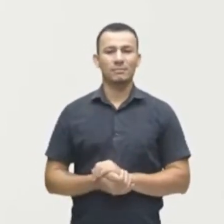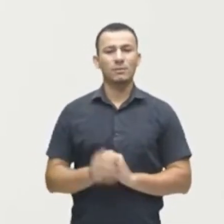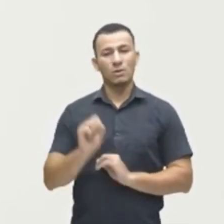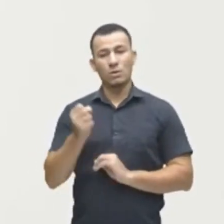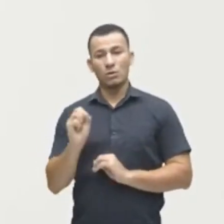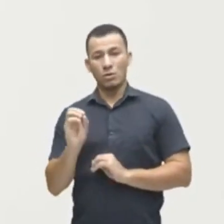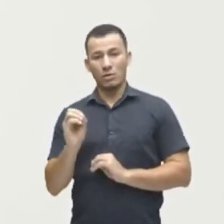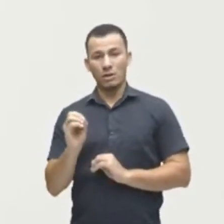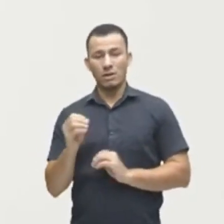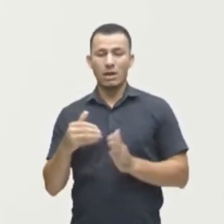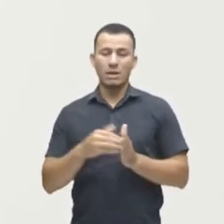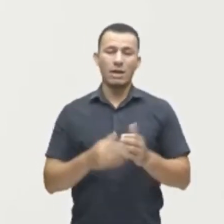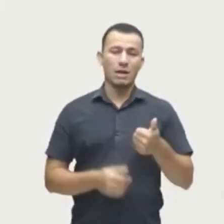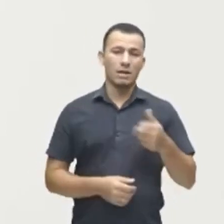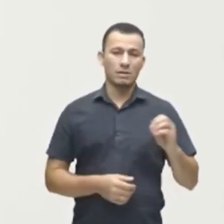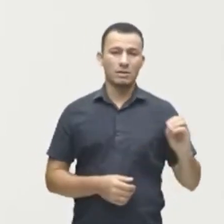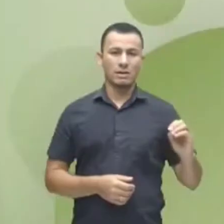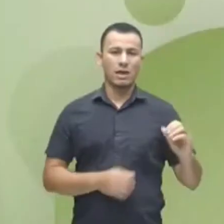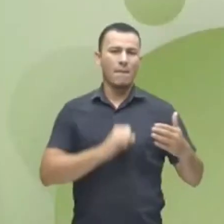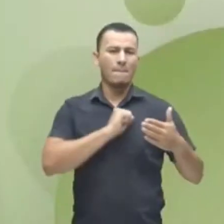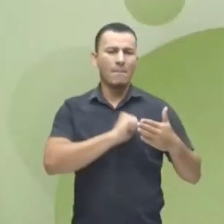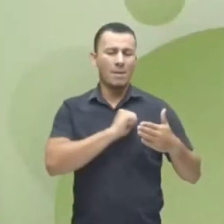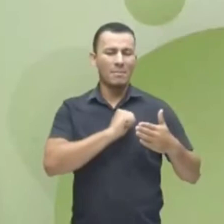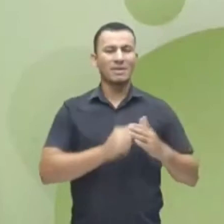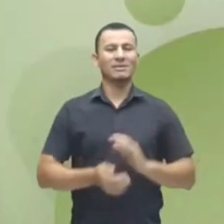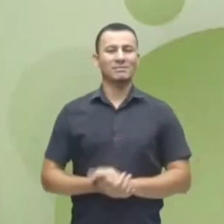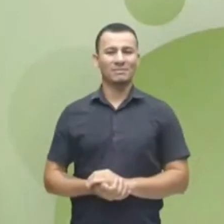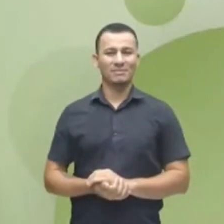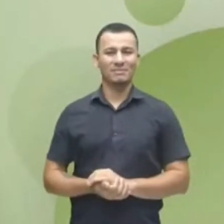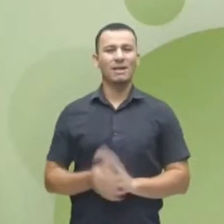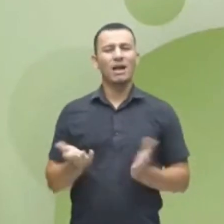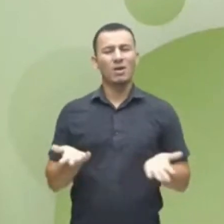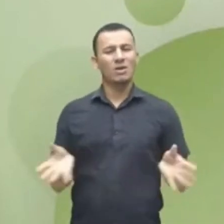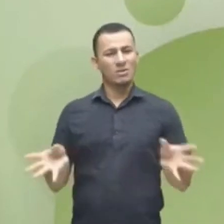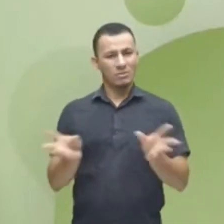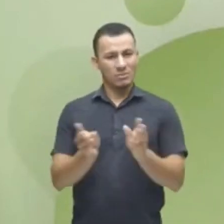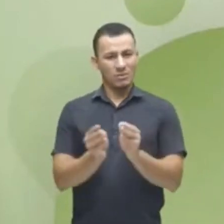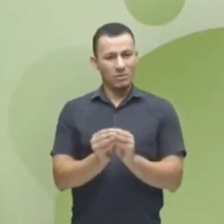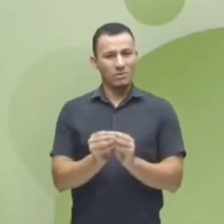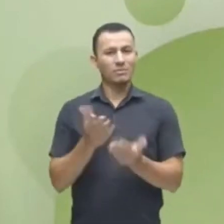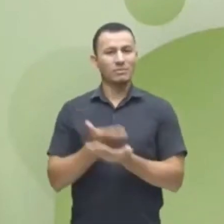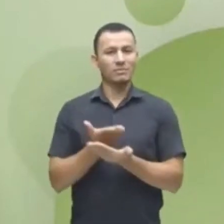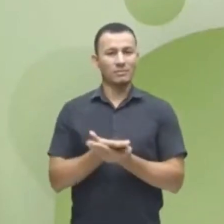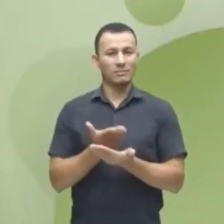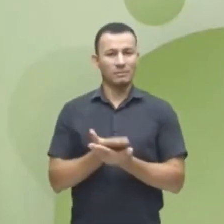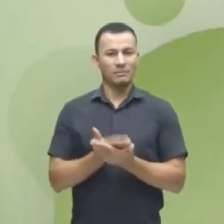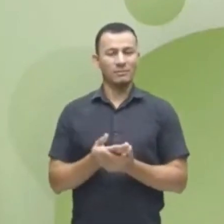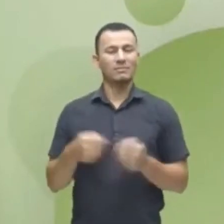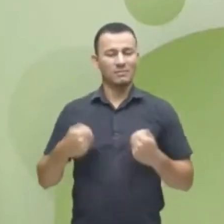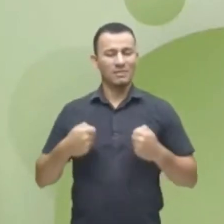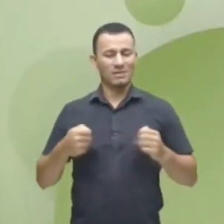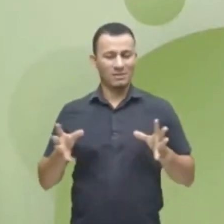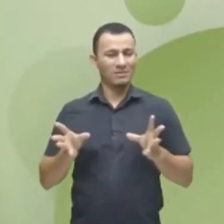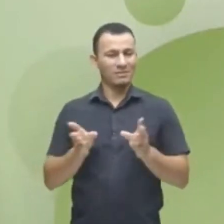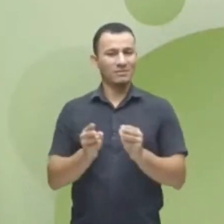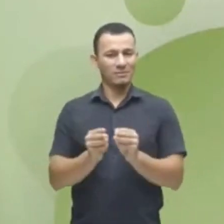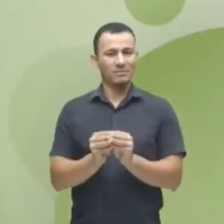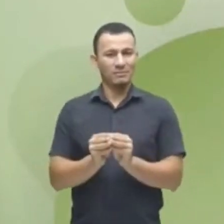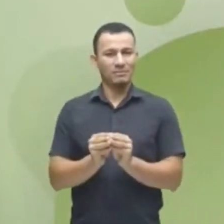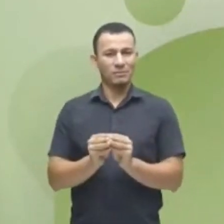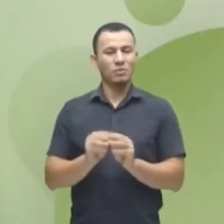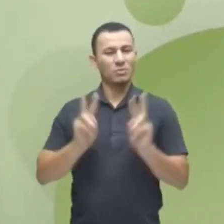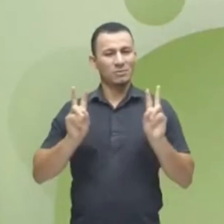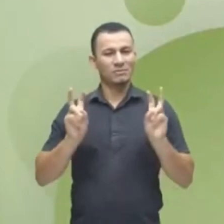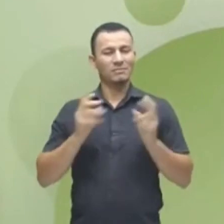80 a 100 batimentos cardíacos. Vamos fazer um resumo da nossa aula de hoje? Preciso resumir esse material